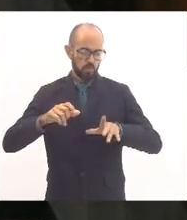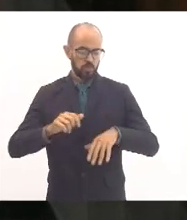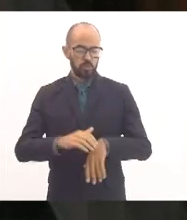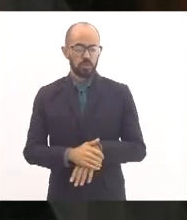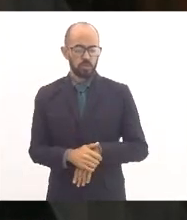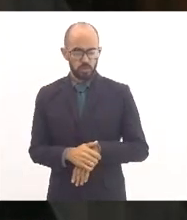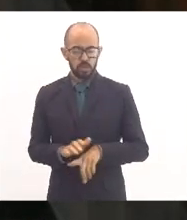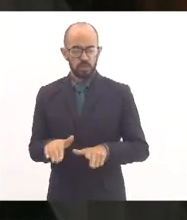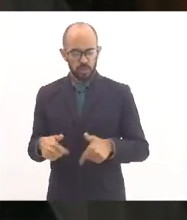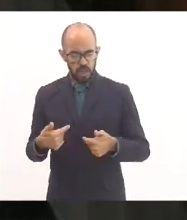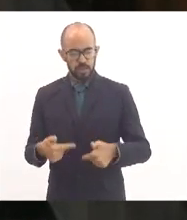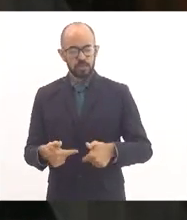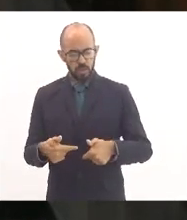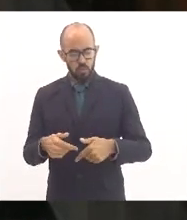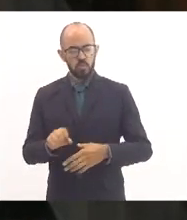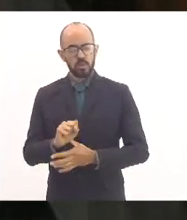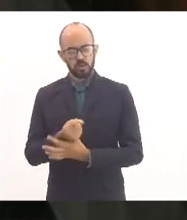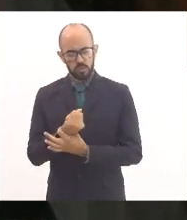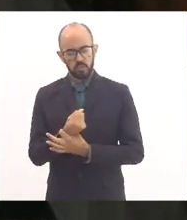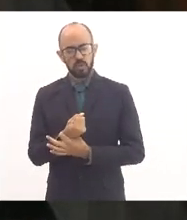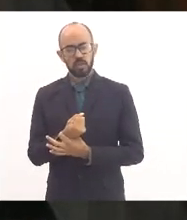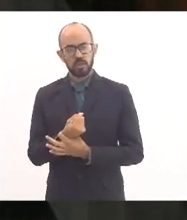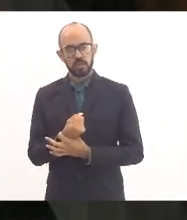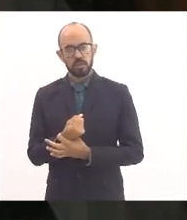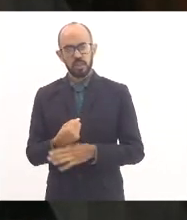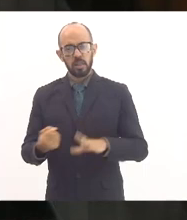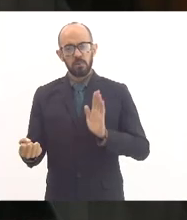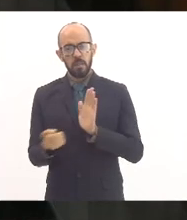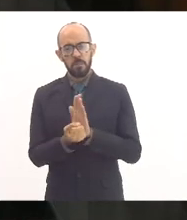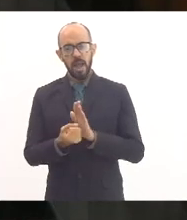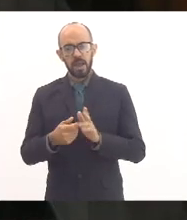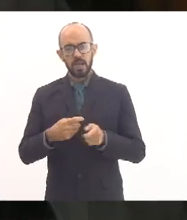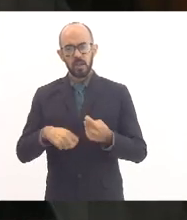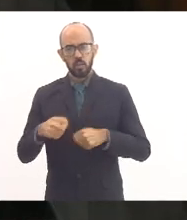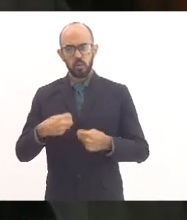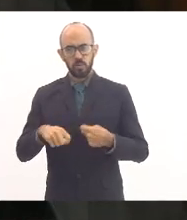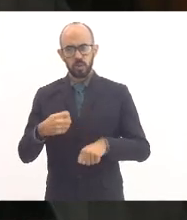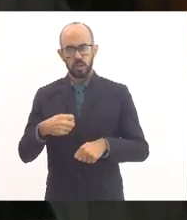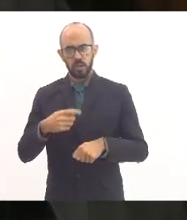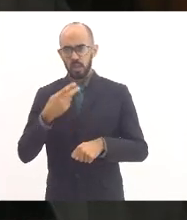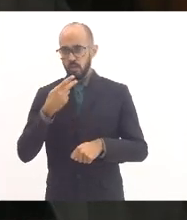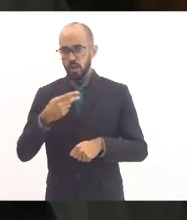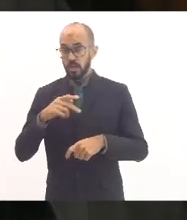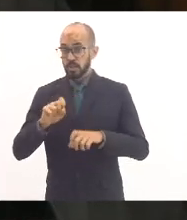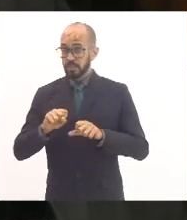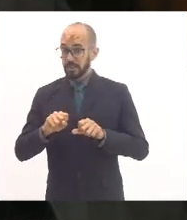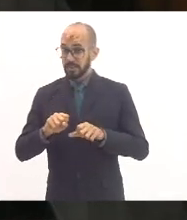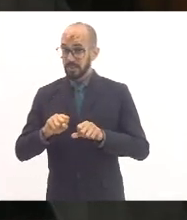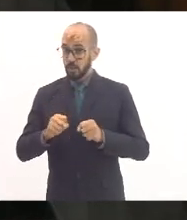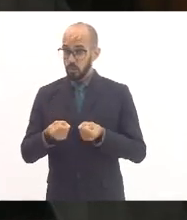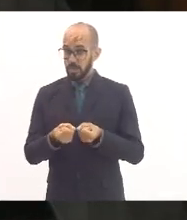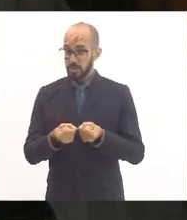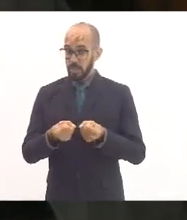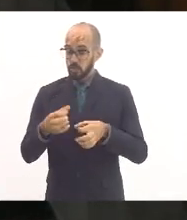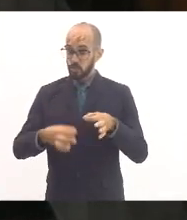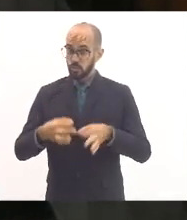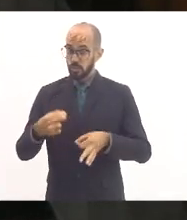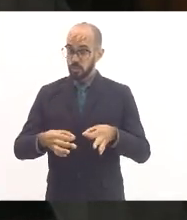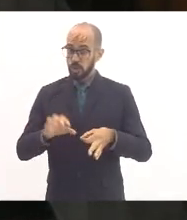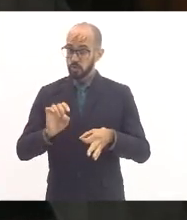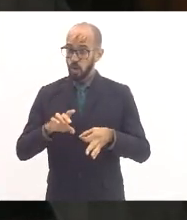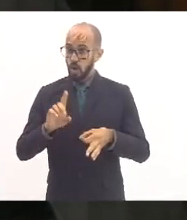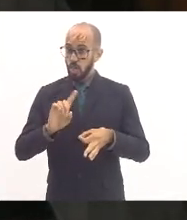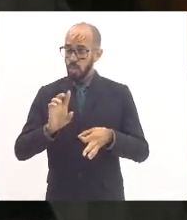impacta a economia eu não tô falando de segurança jurídica apenas tô falando daquela segurança de